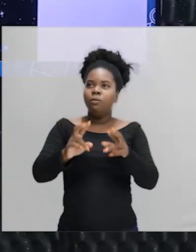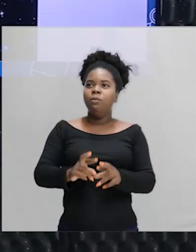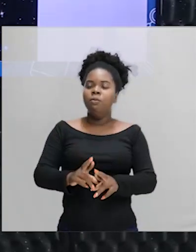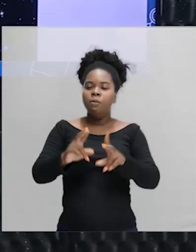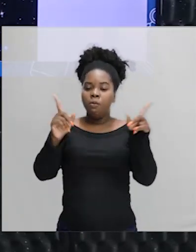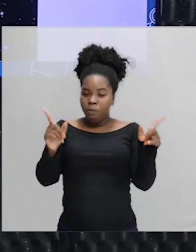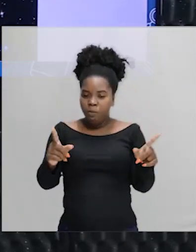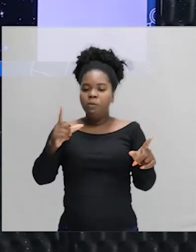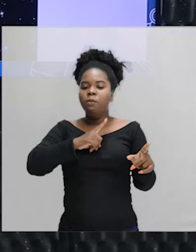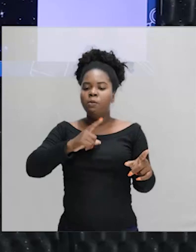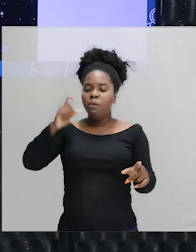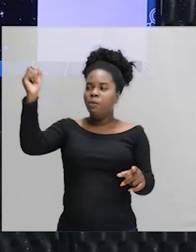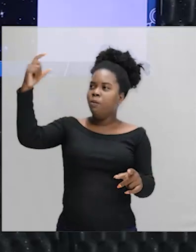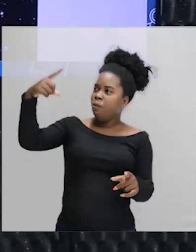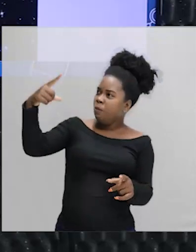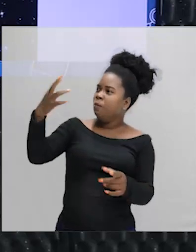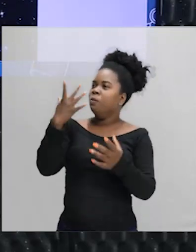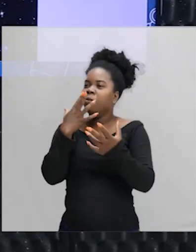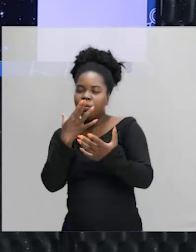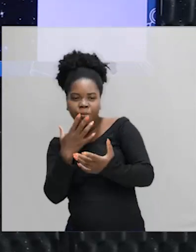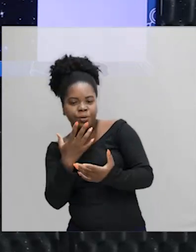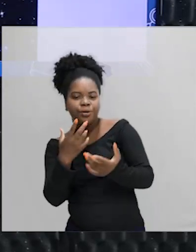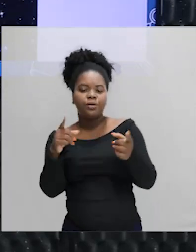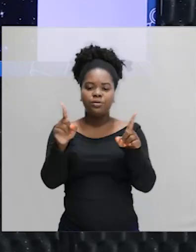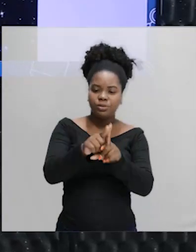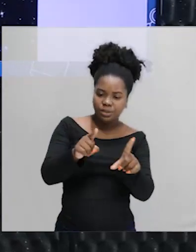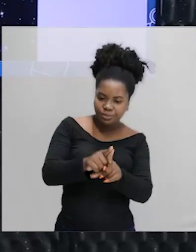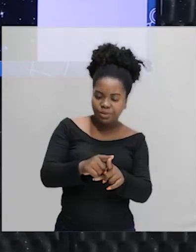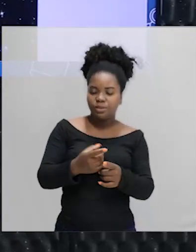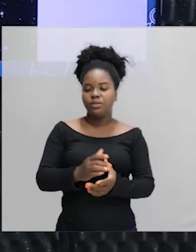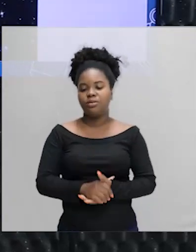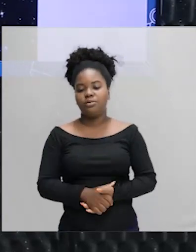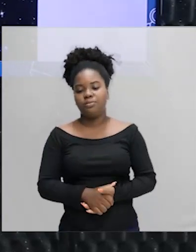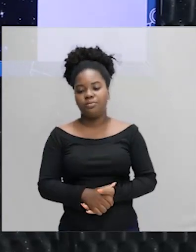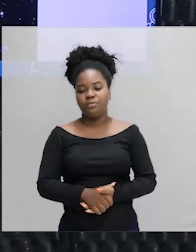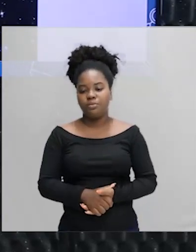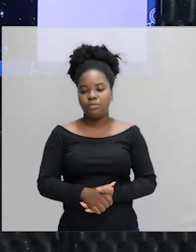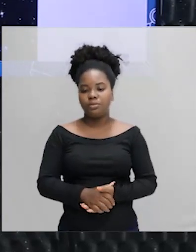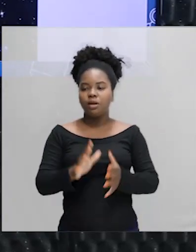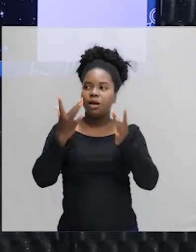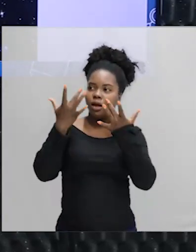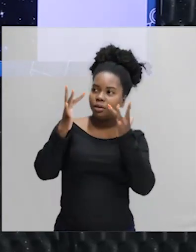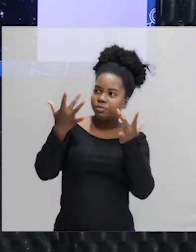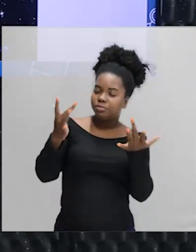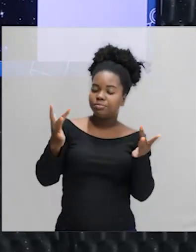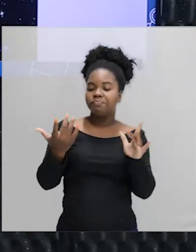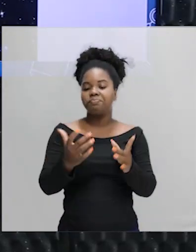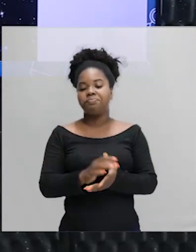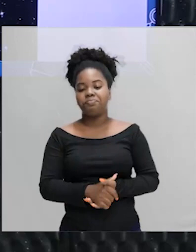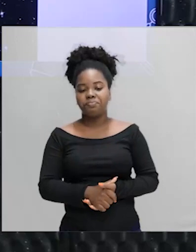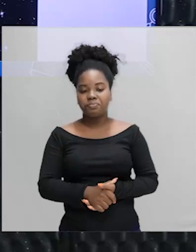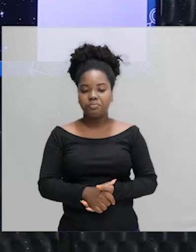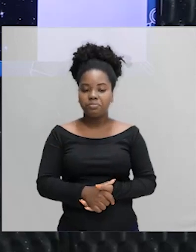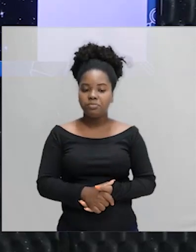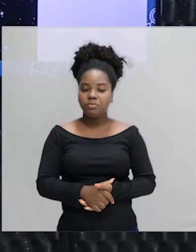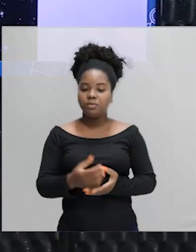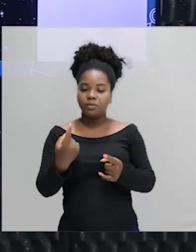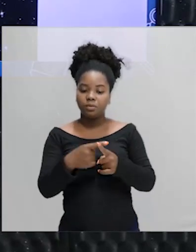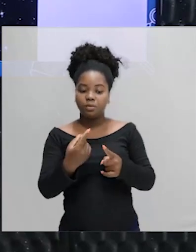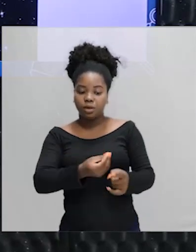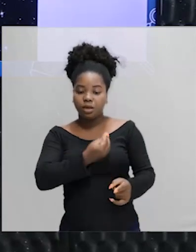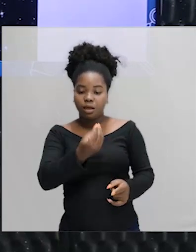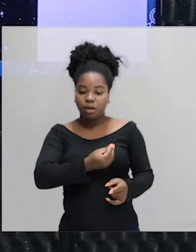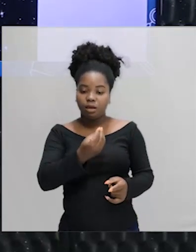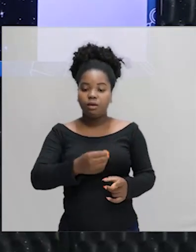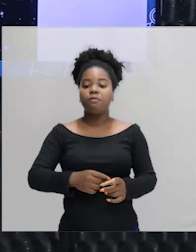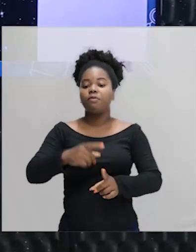né? A diferença de coloração, a diferença de intensidade, quanto a seu brilho, a sua luminosidade, certo? Porque a vida